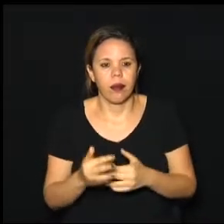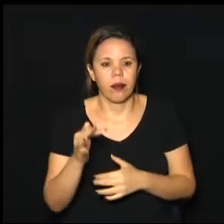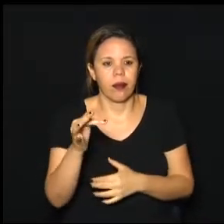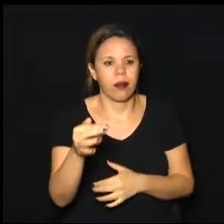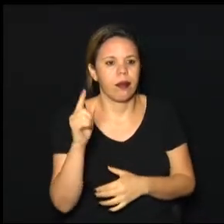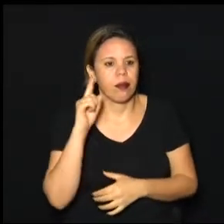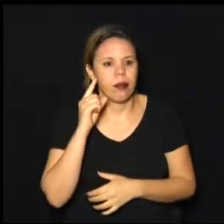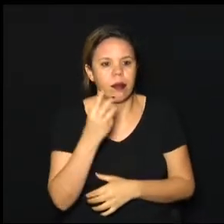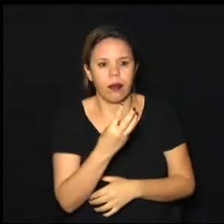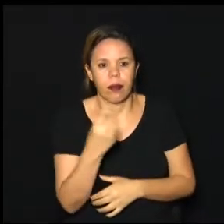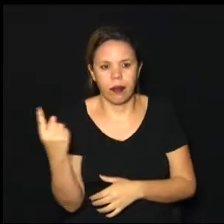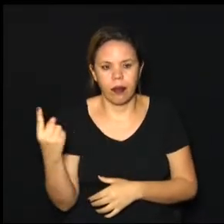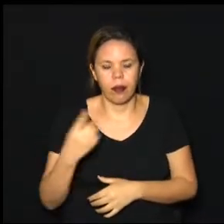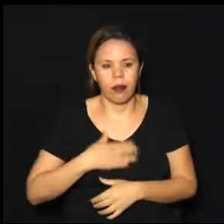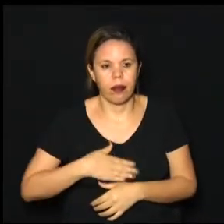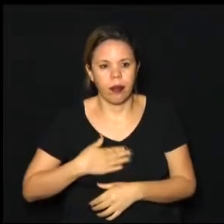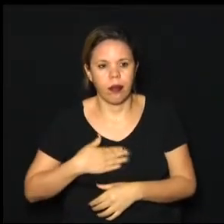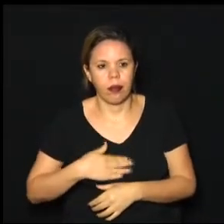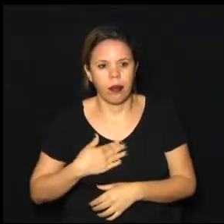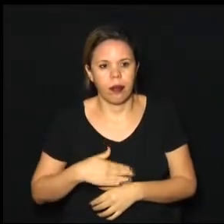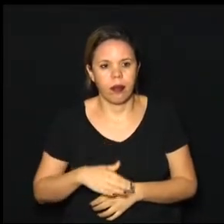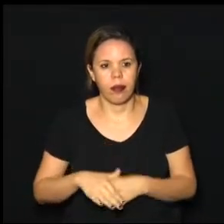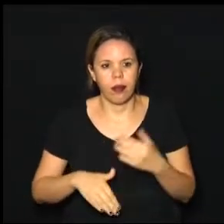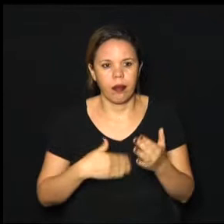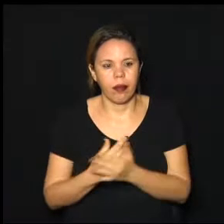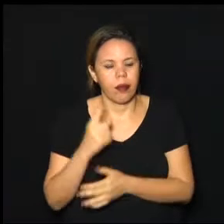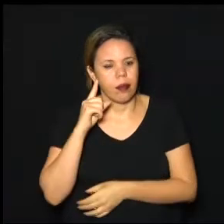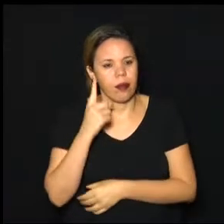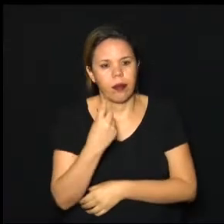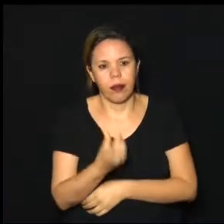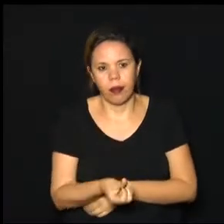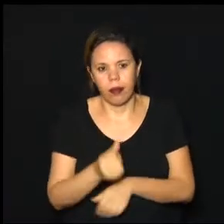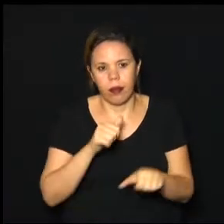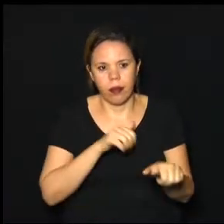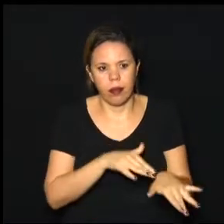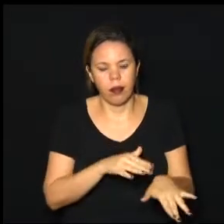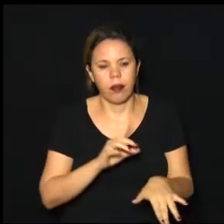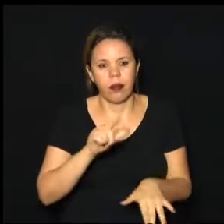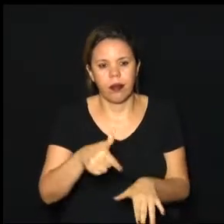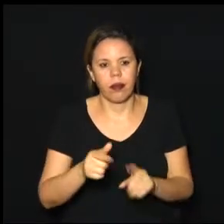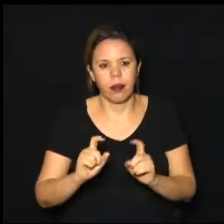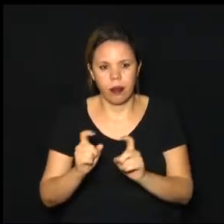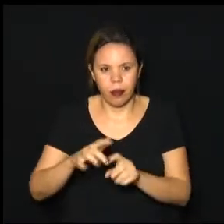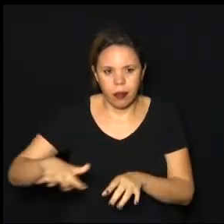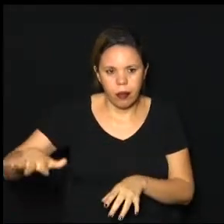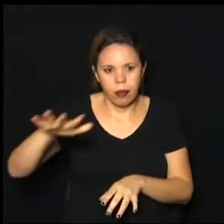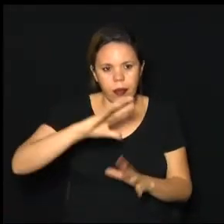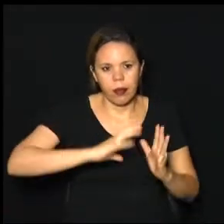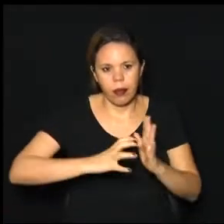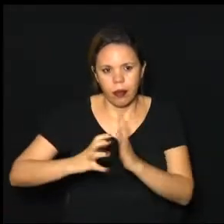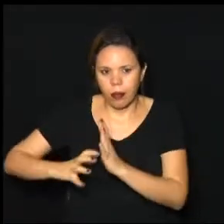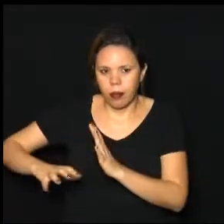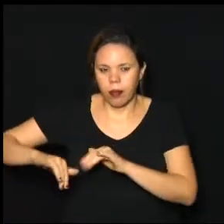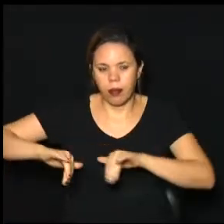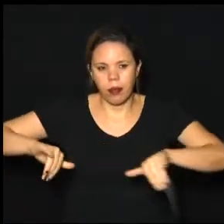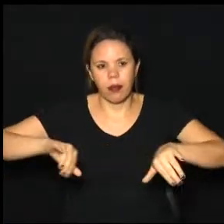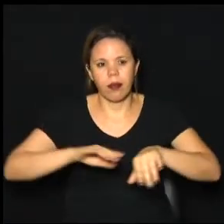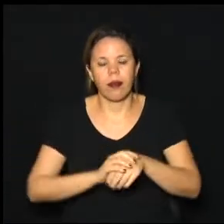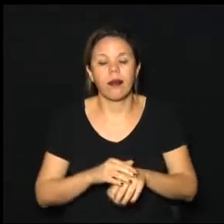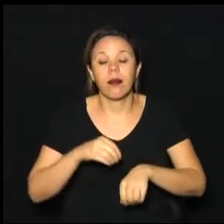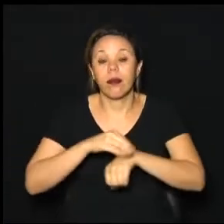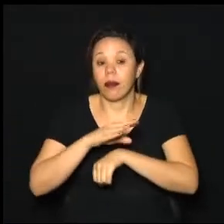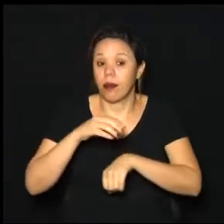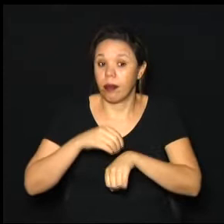para o dia 31 de agosto, às 16 de setembro. Depois das convenções, né, e aqui fica a dica